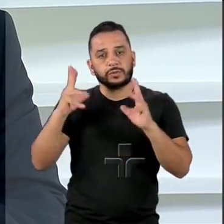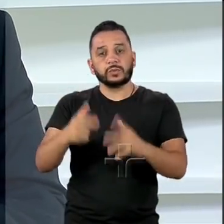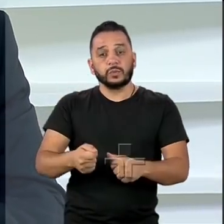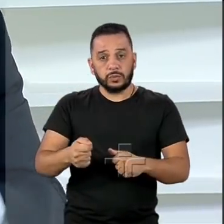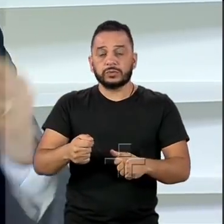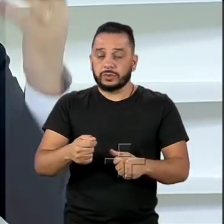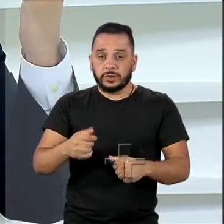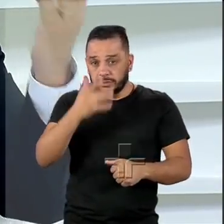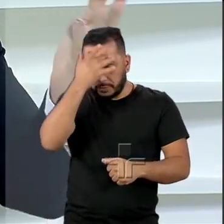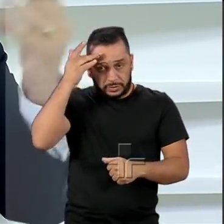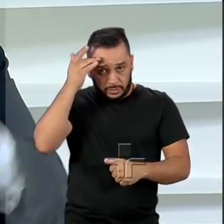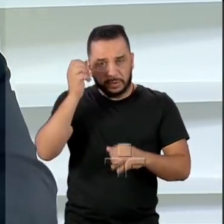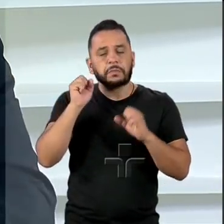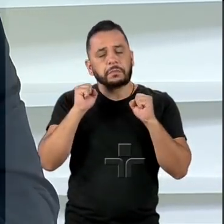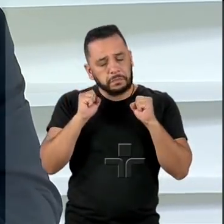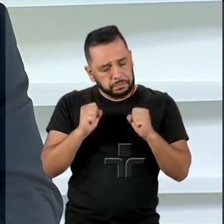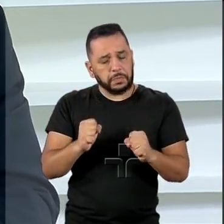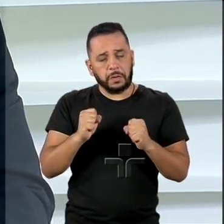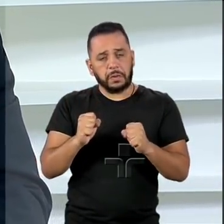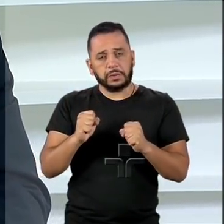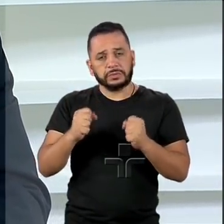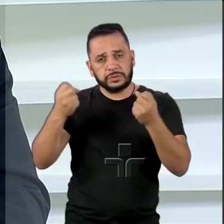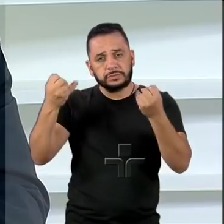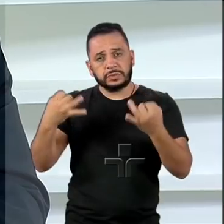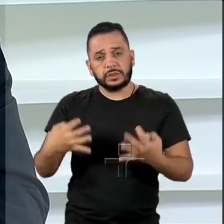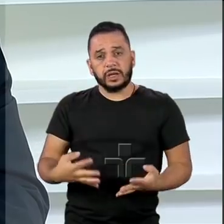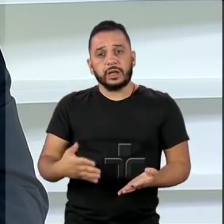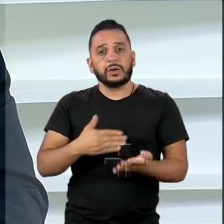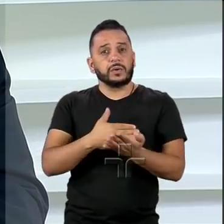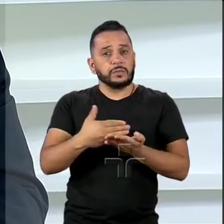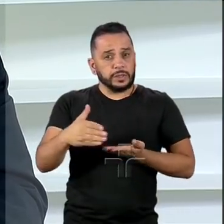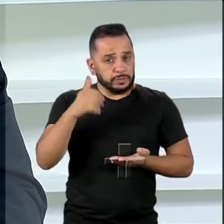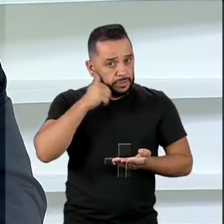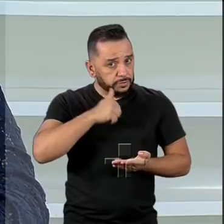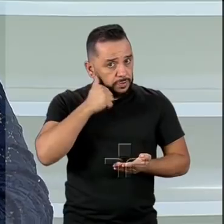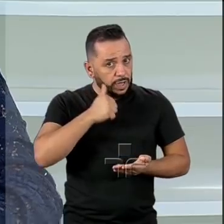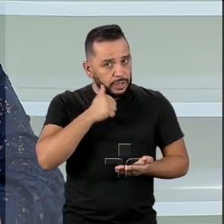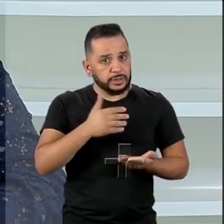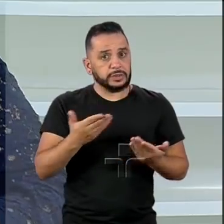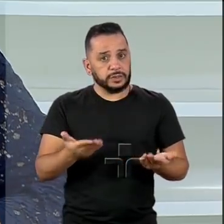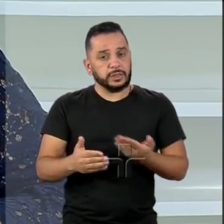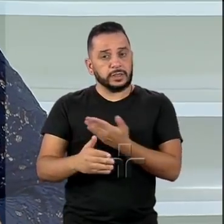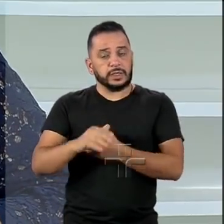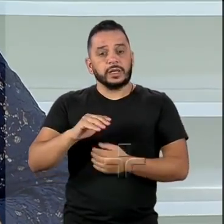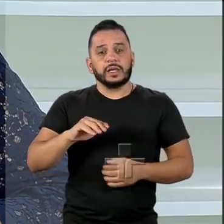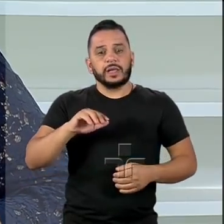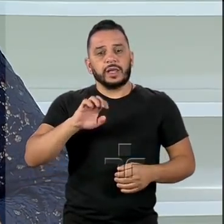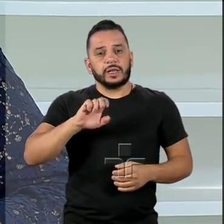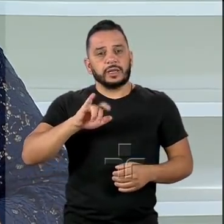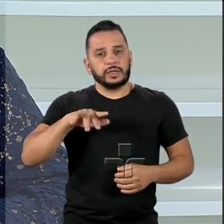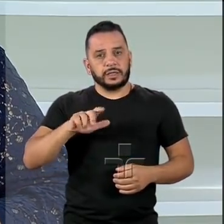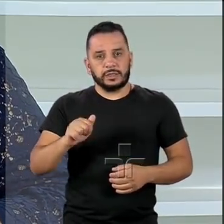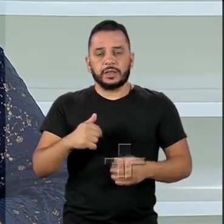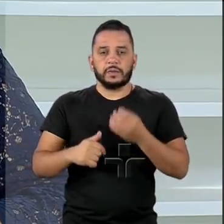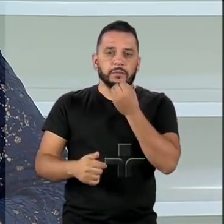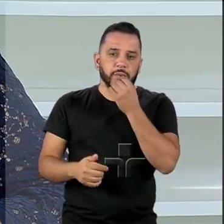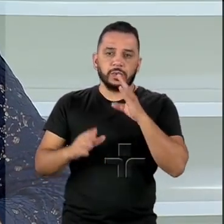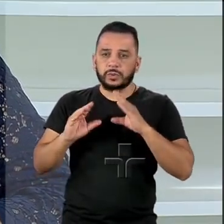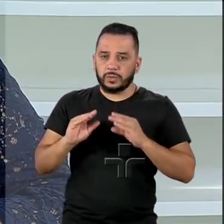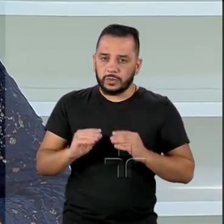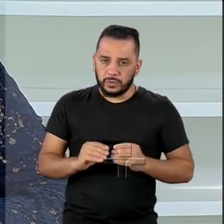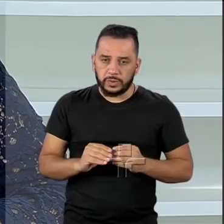tá bom? A gente começa pelas damas, doutora Eliana Calmon, por favor. Muito boa noite,